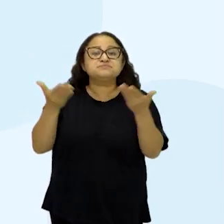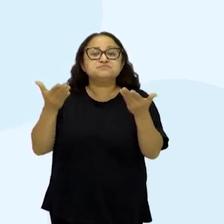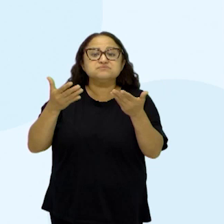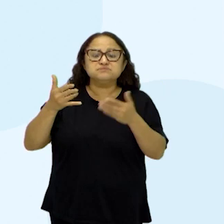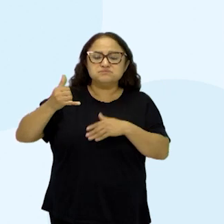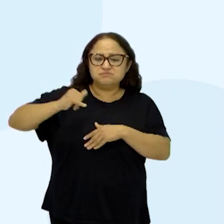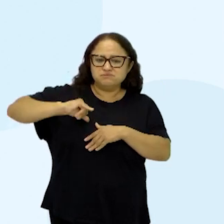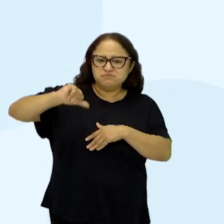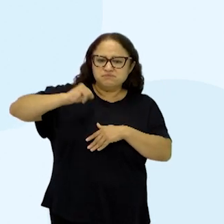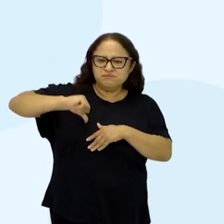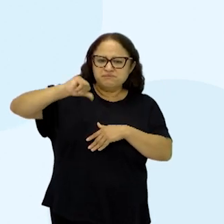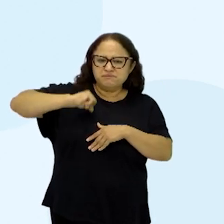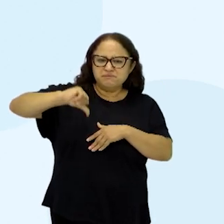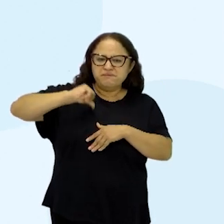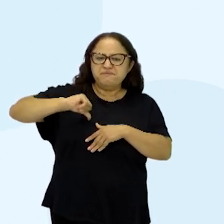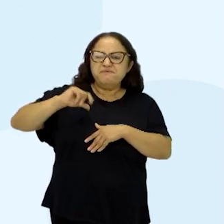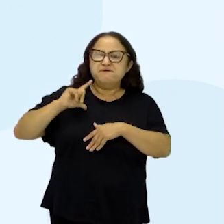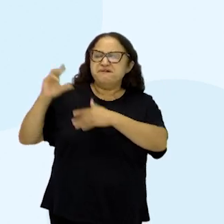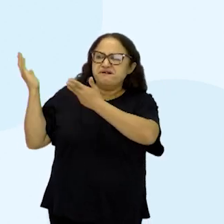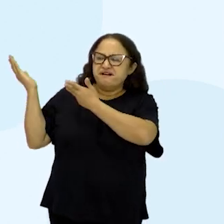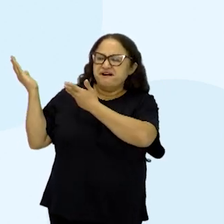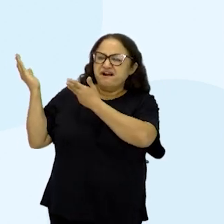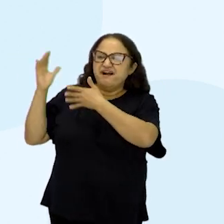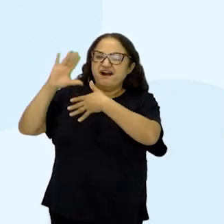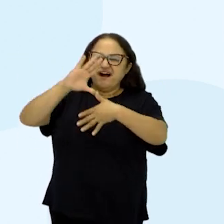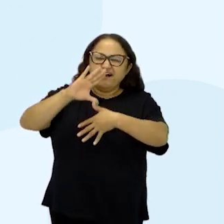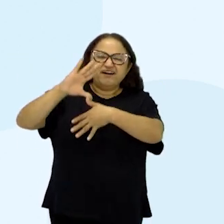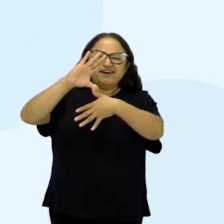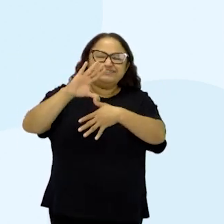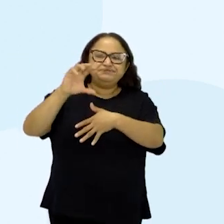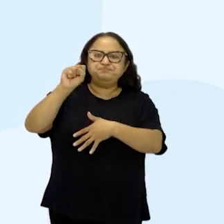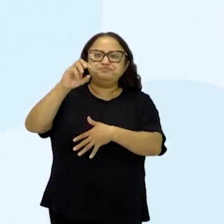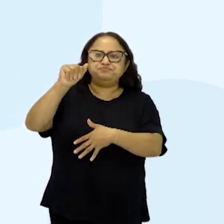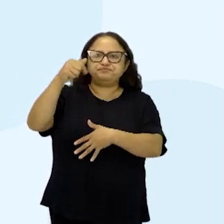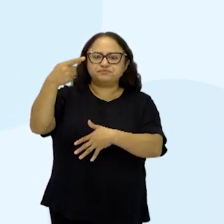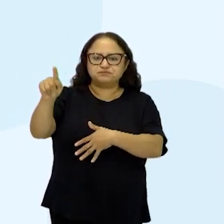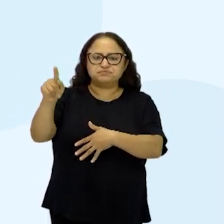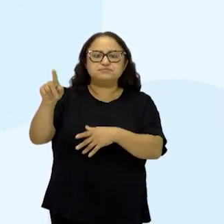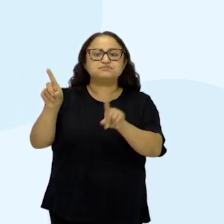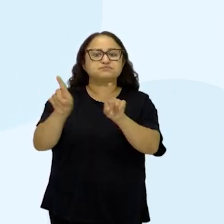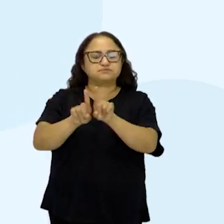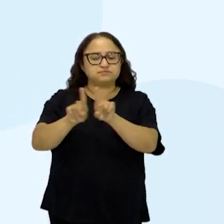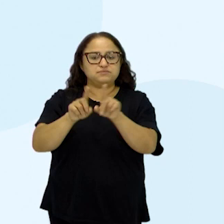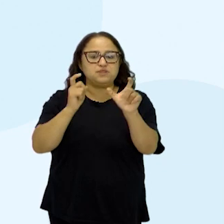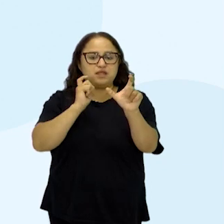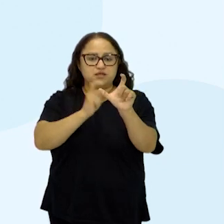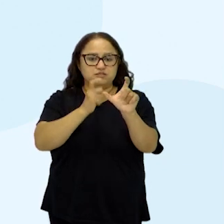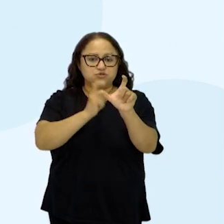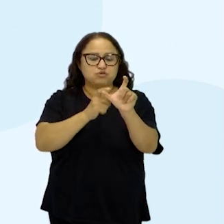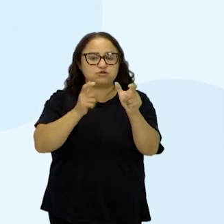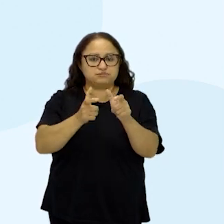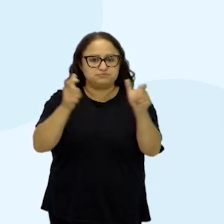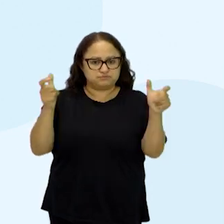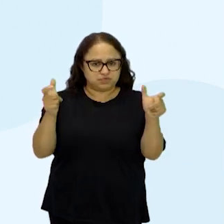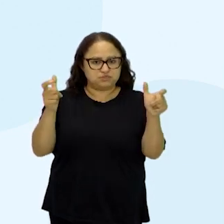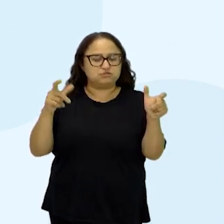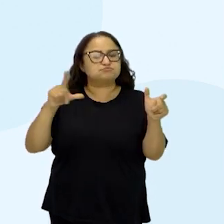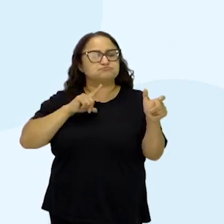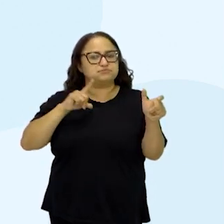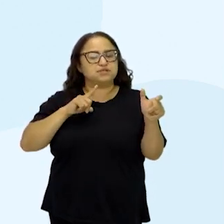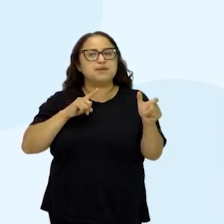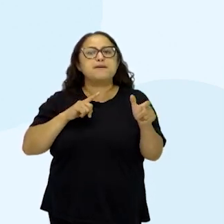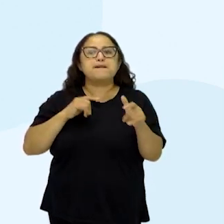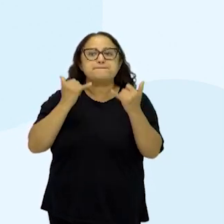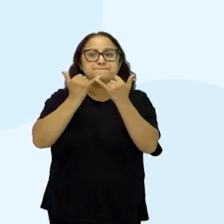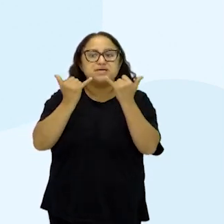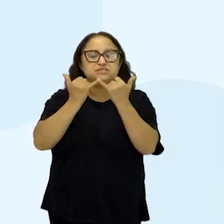o tequinho de país ali no mapa, né? São Tomé e Príncipe, Angola, que já é bem maior. Eu acho que Angola é muito parecido com o Brasil em